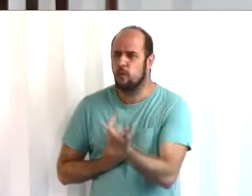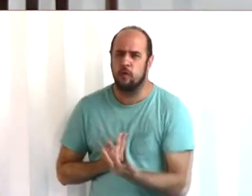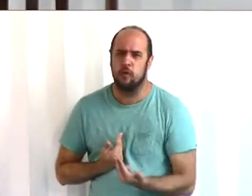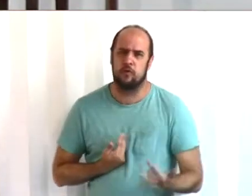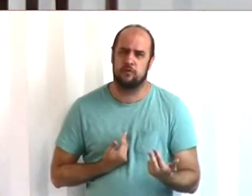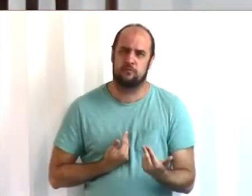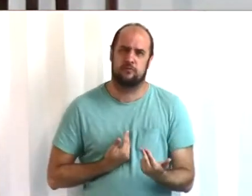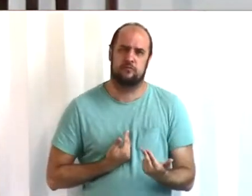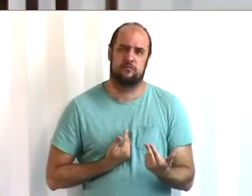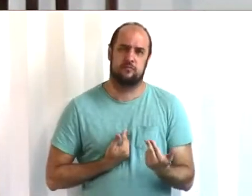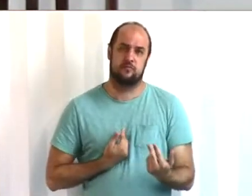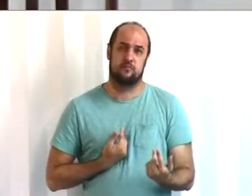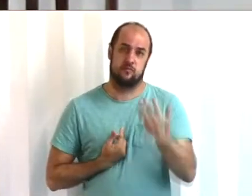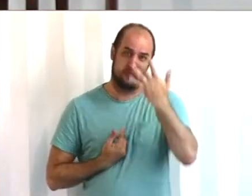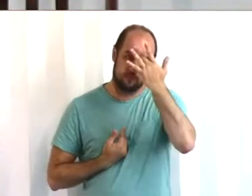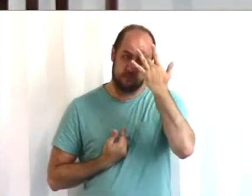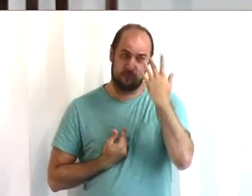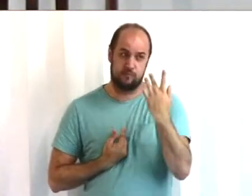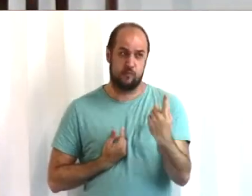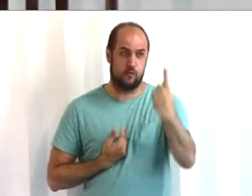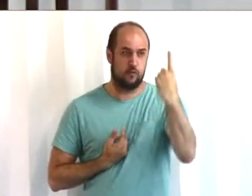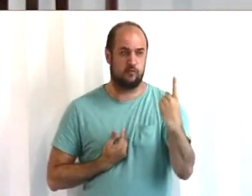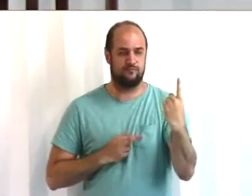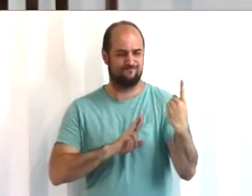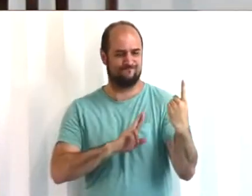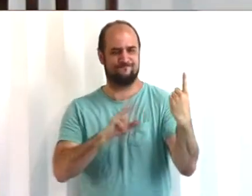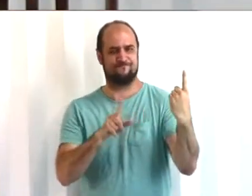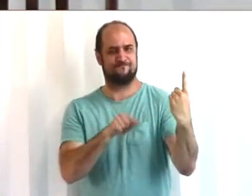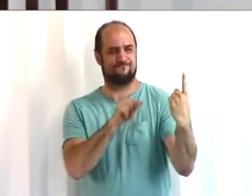Numa diferenciou-se, era sem pecado.